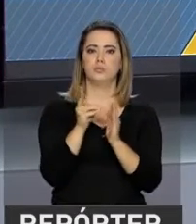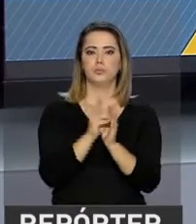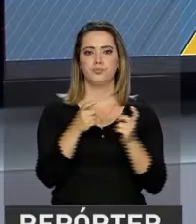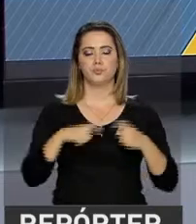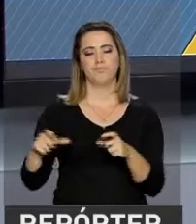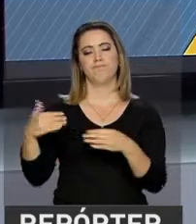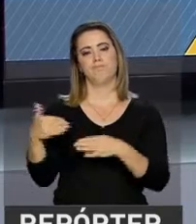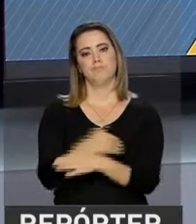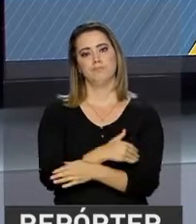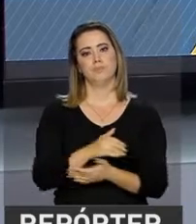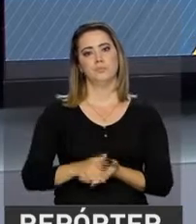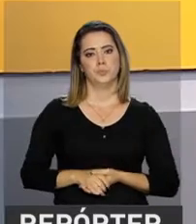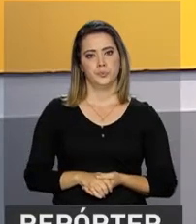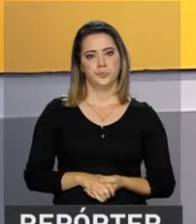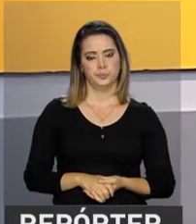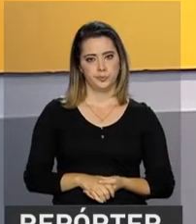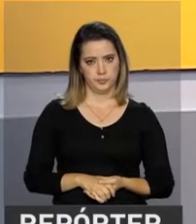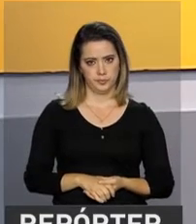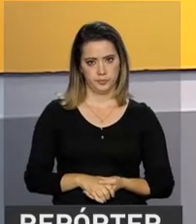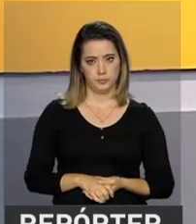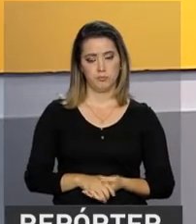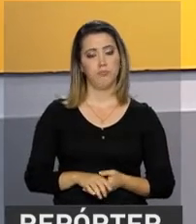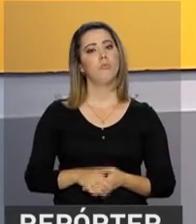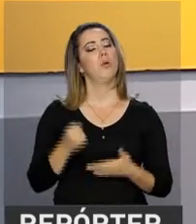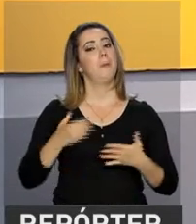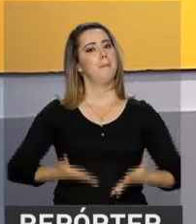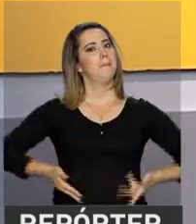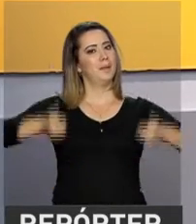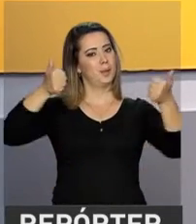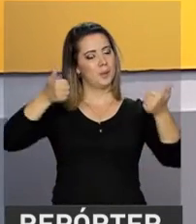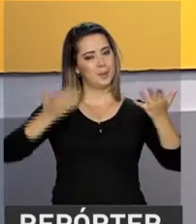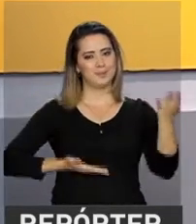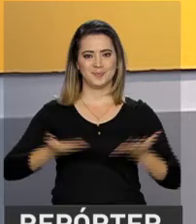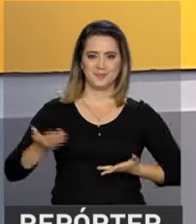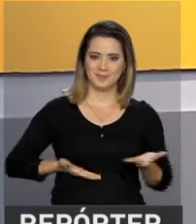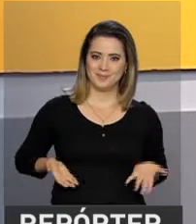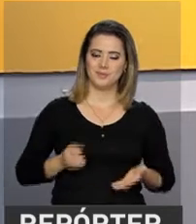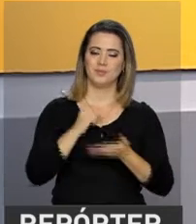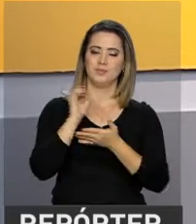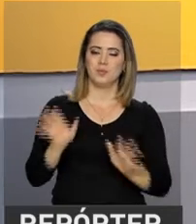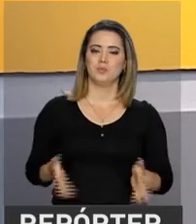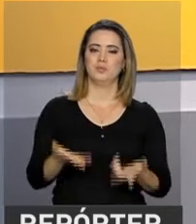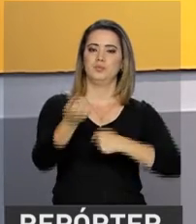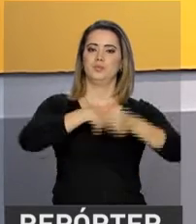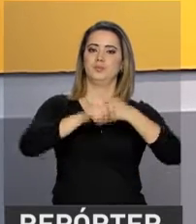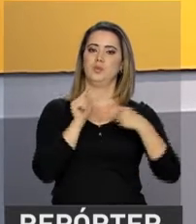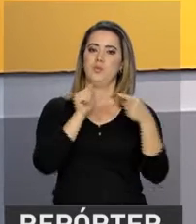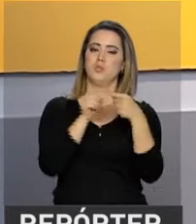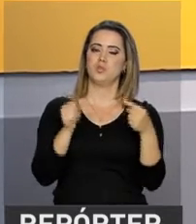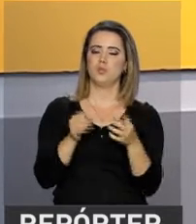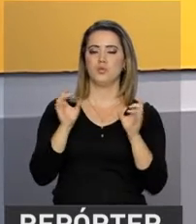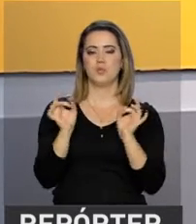e regiões de fronteira melhorar os serviços oferecidos e estimular a economia são alguns dos objetivos das